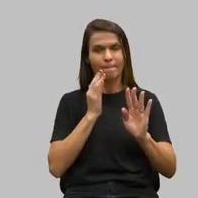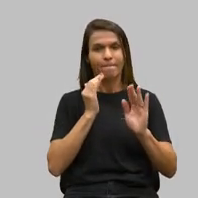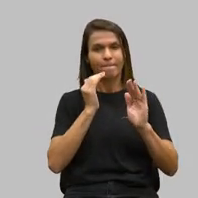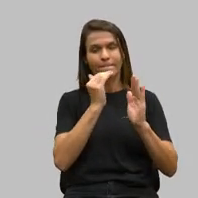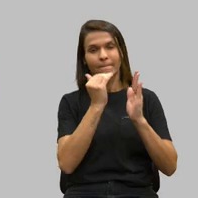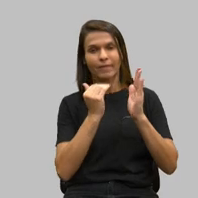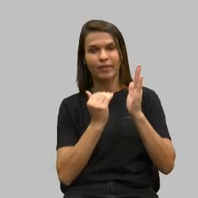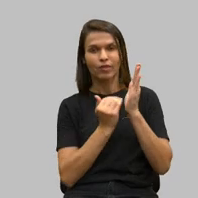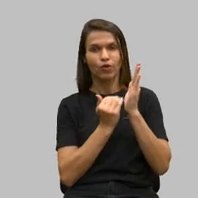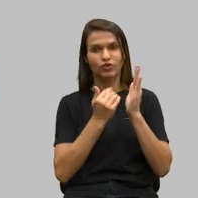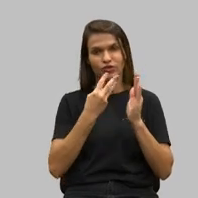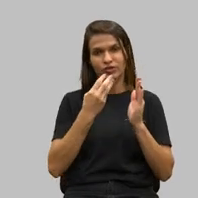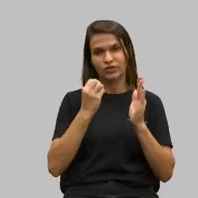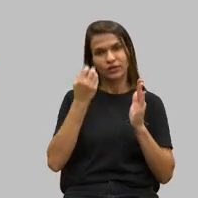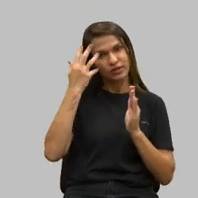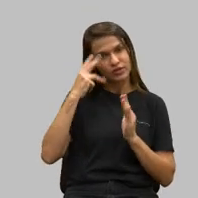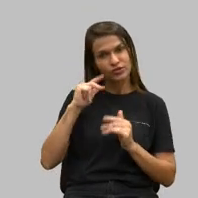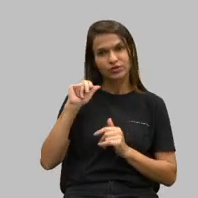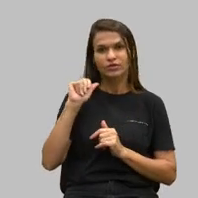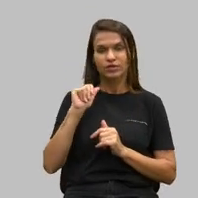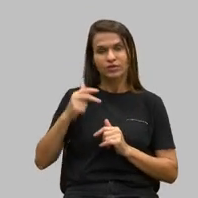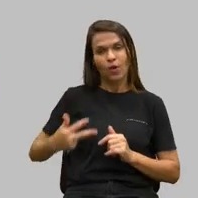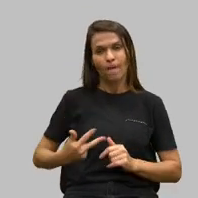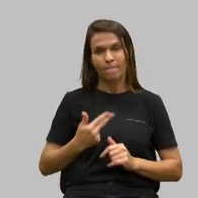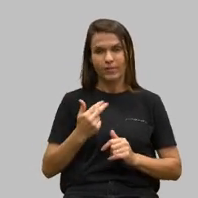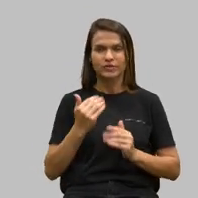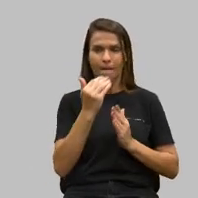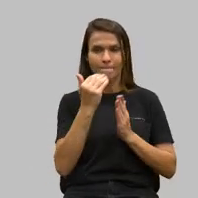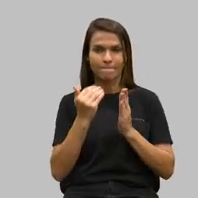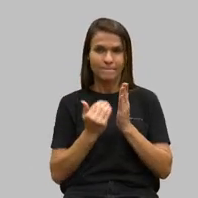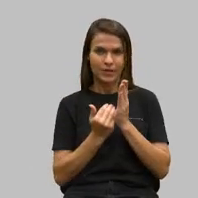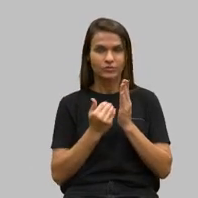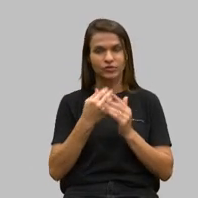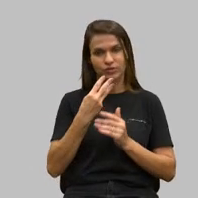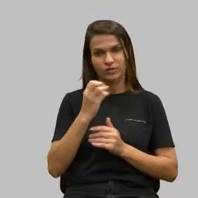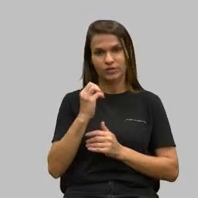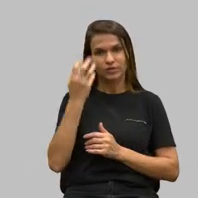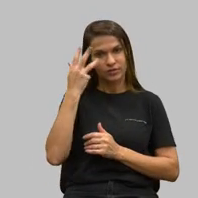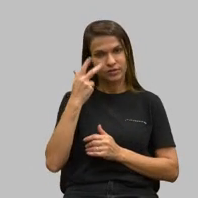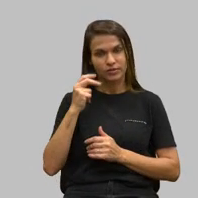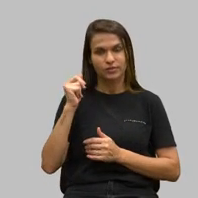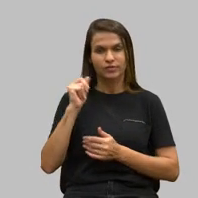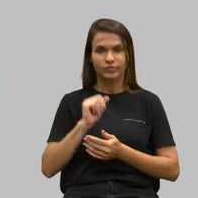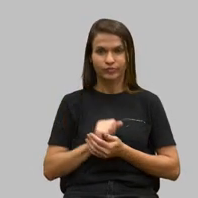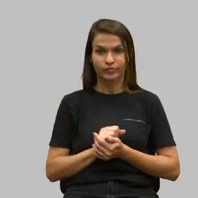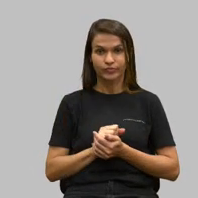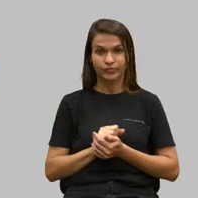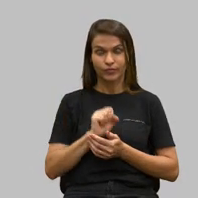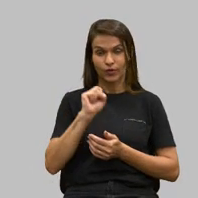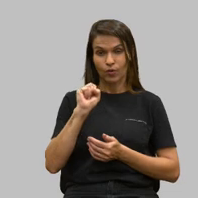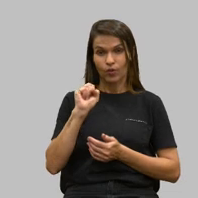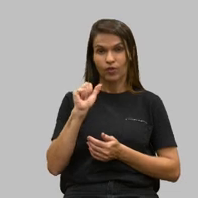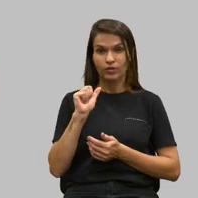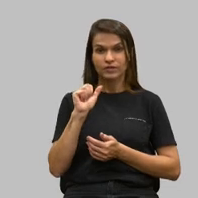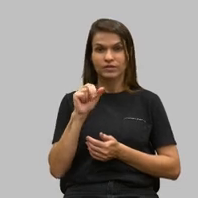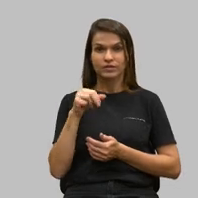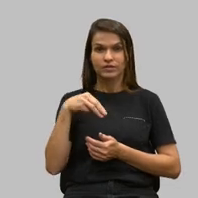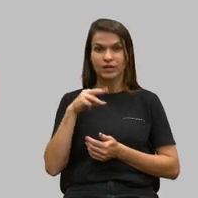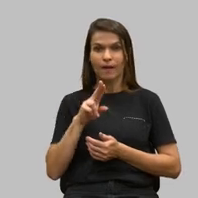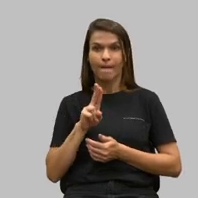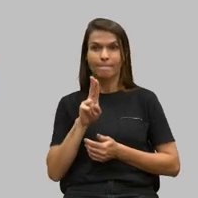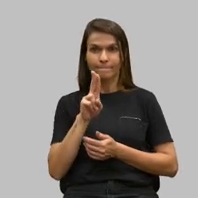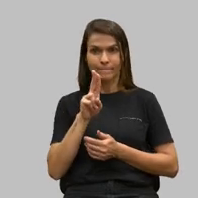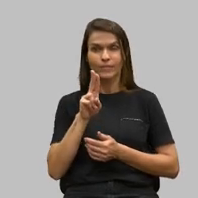Entre ele ter o diagnóstico e ser operado, ser menos de 30 dias. O SAMU, nós estamos chegando no SAMU inteiro,